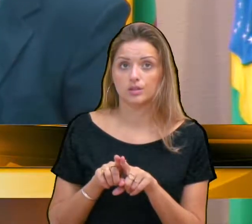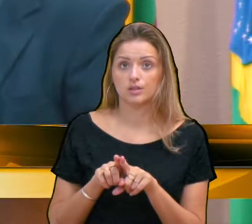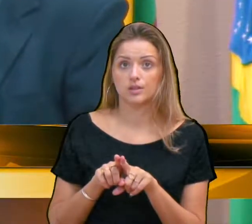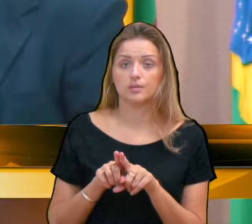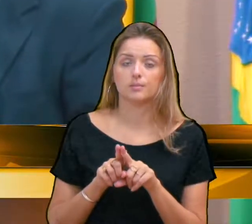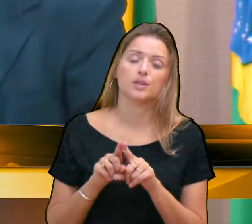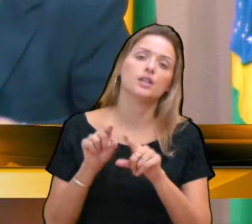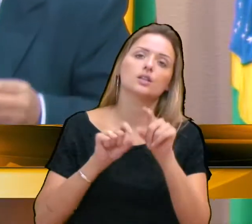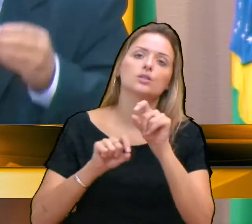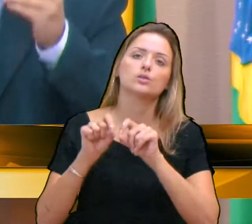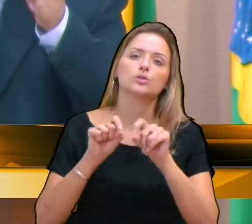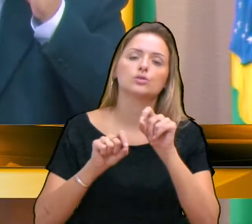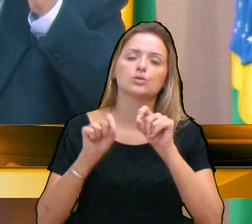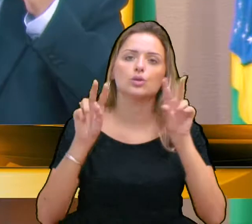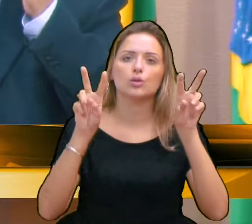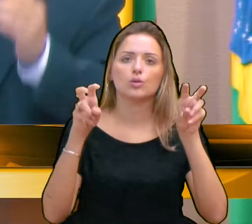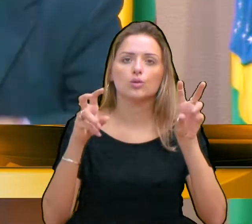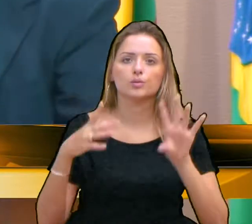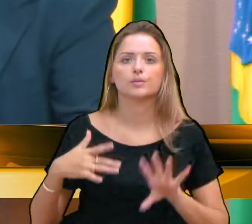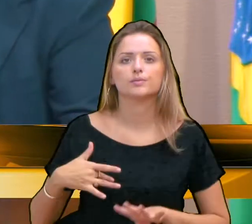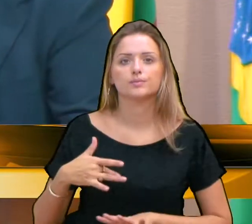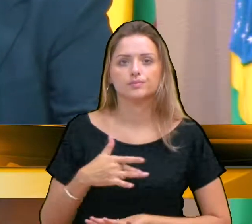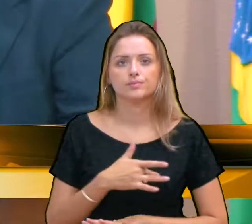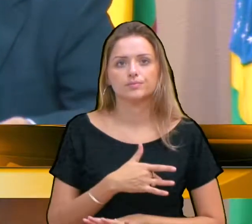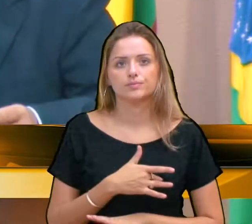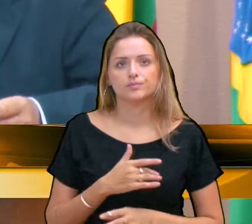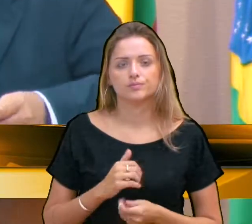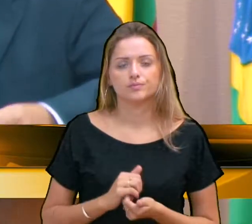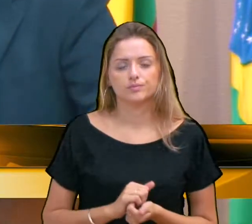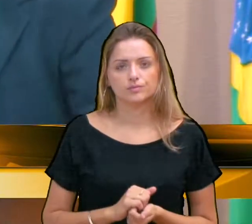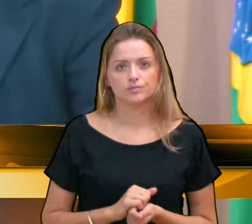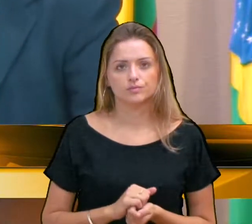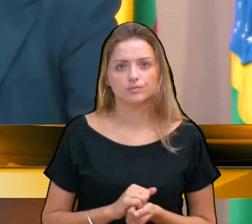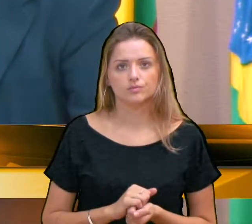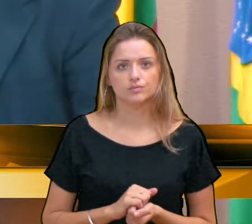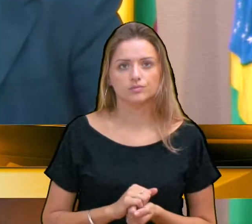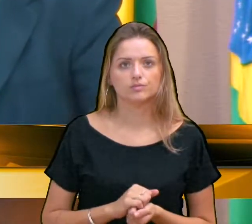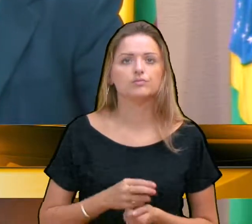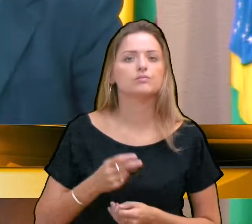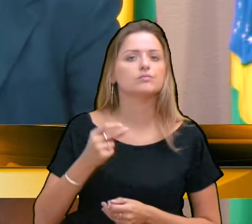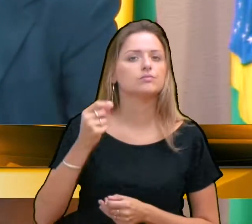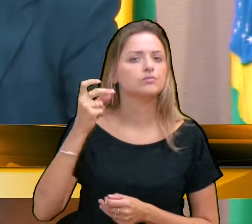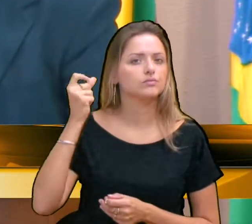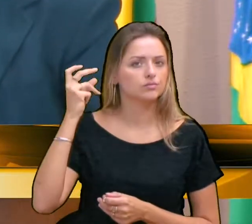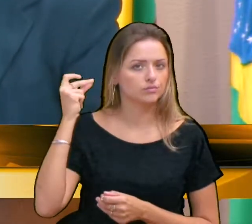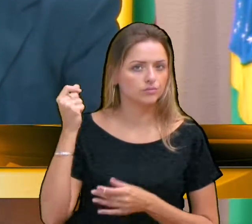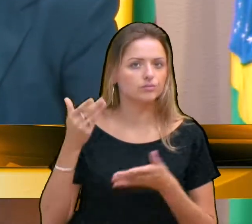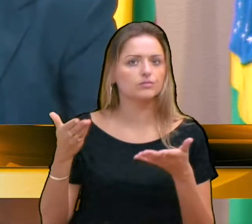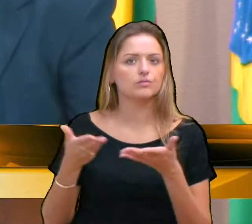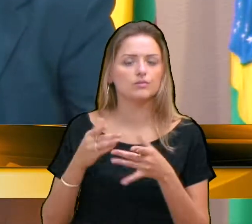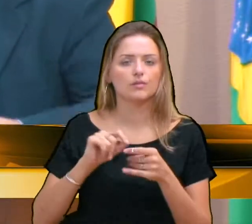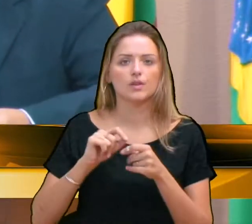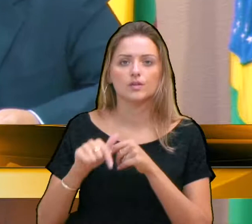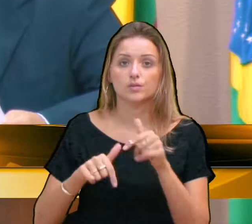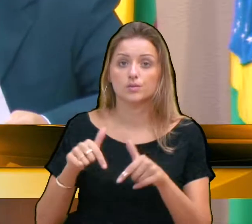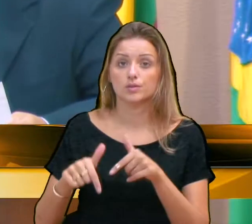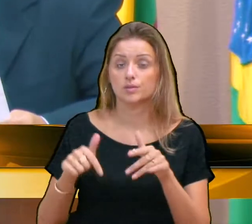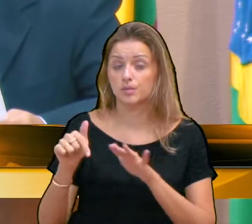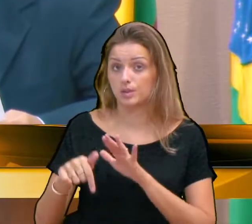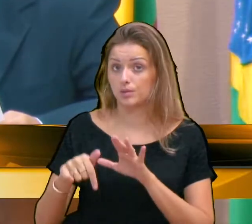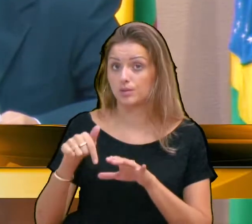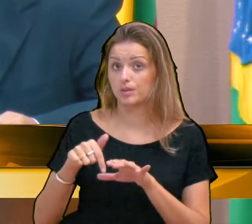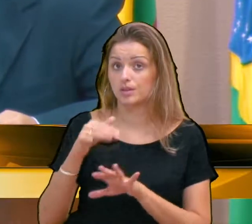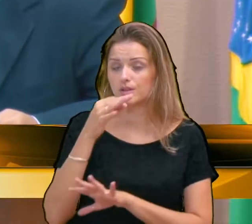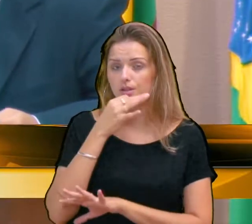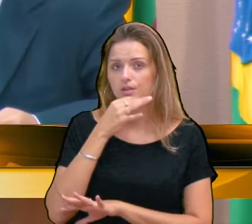saúde. Mas foi há muito tempo prestado esse serviço aqui em Caxias.